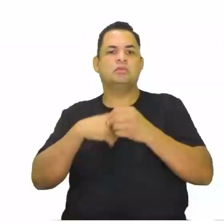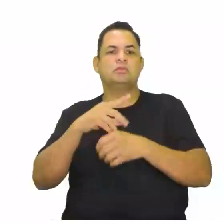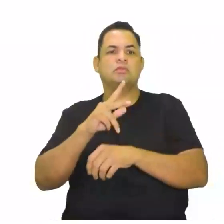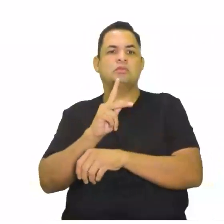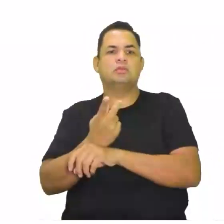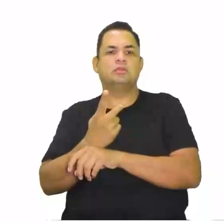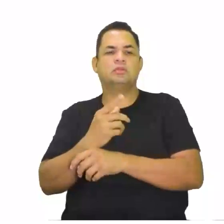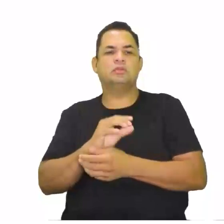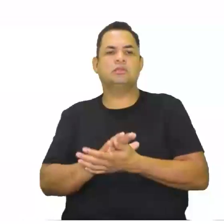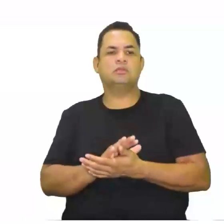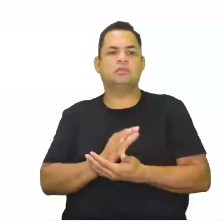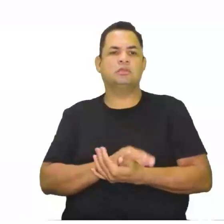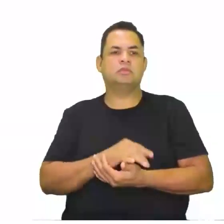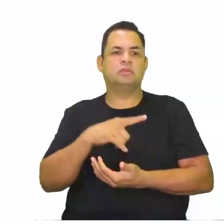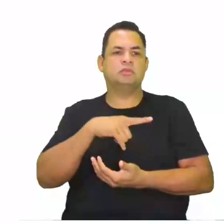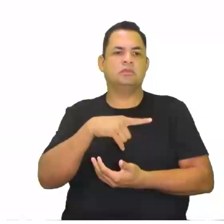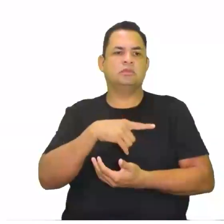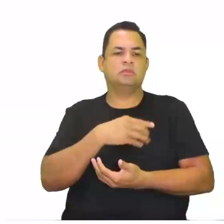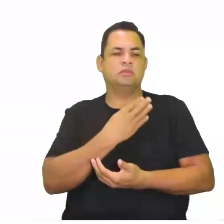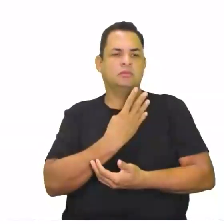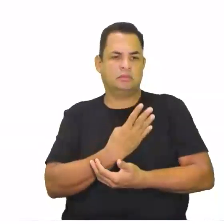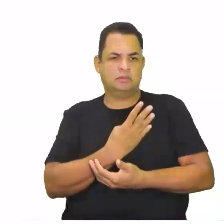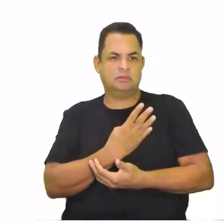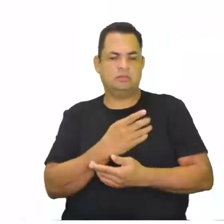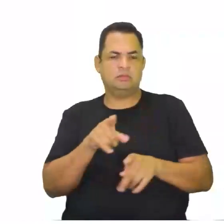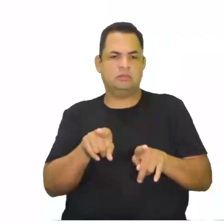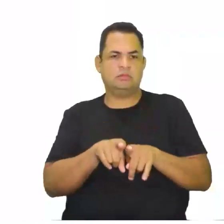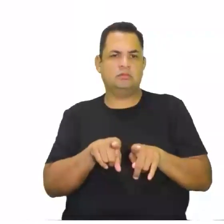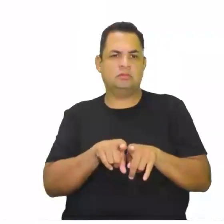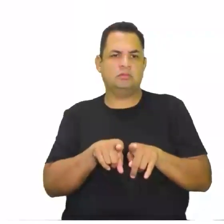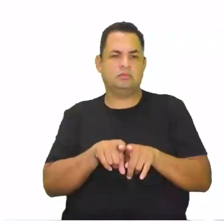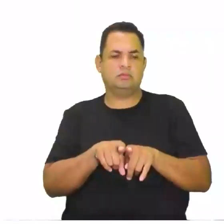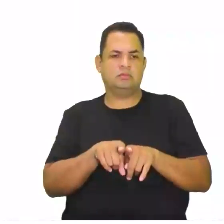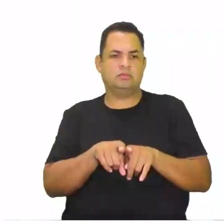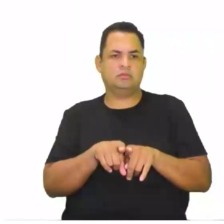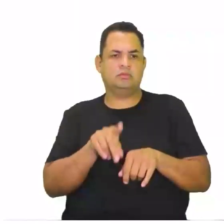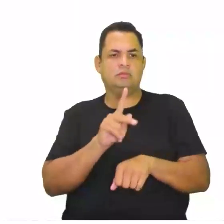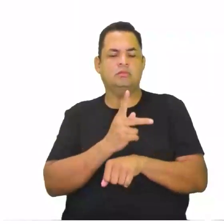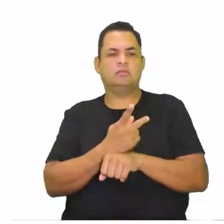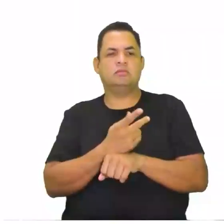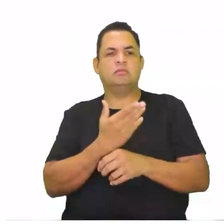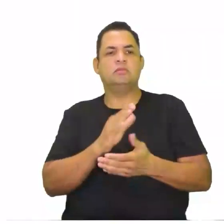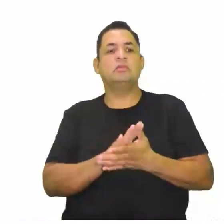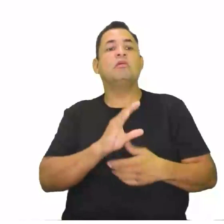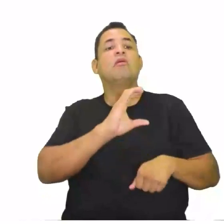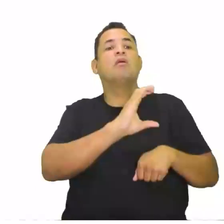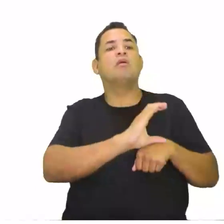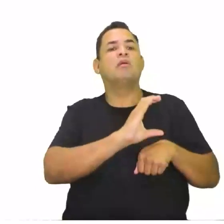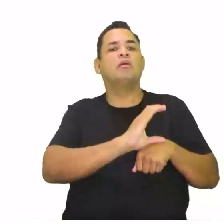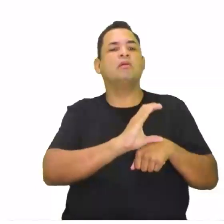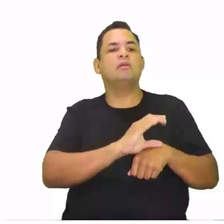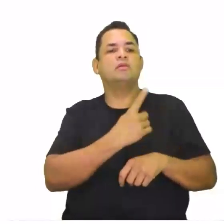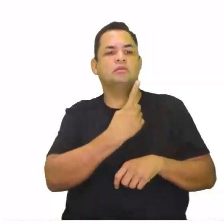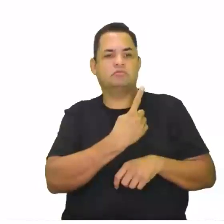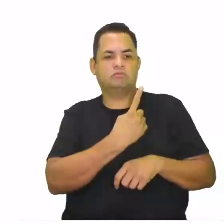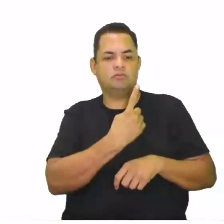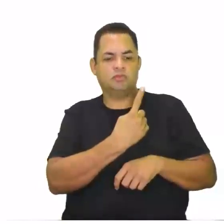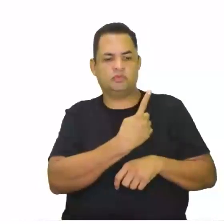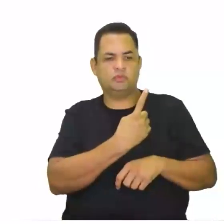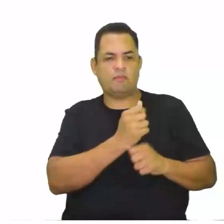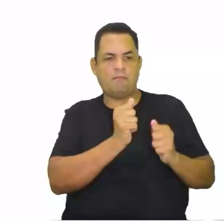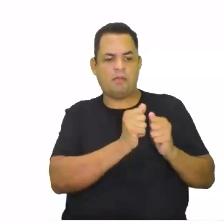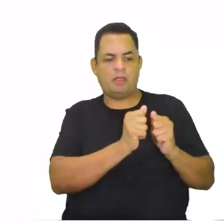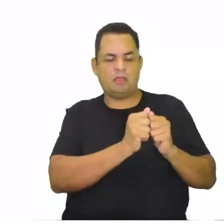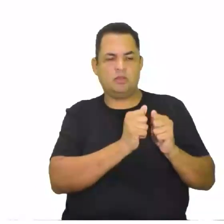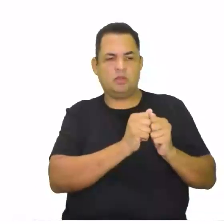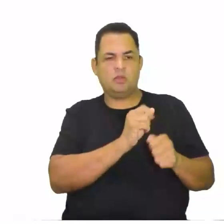também. E aqui desse lado eu também tenho 4, ó. 4 átomos de hidrogênio. E o carbono? Eu tenho um do lado dos